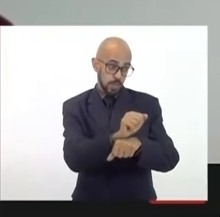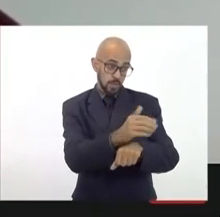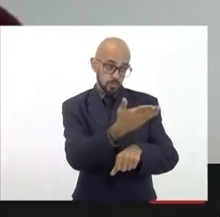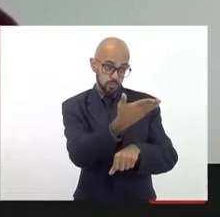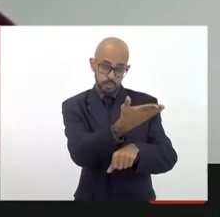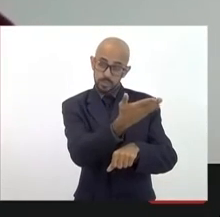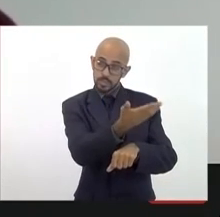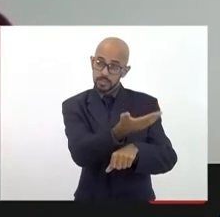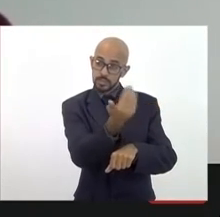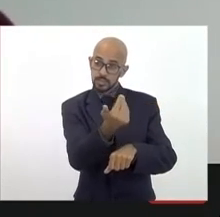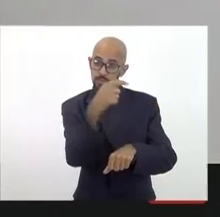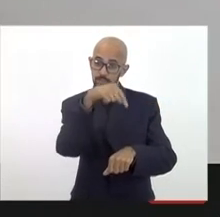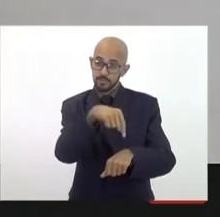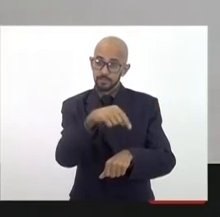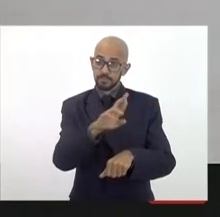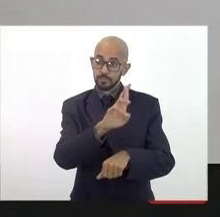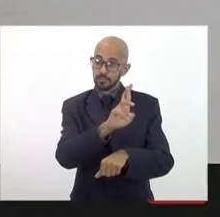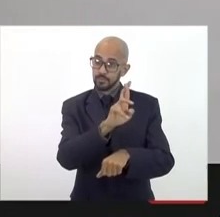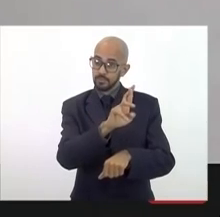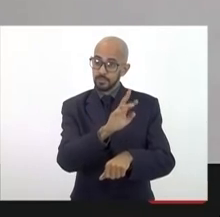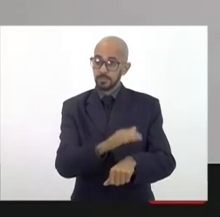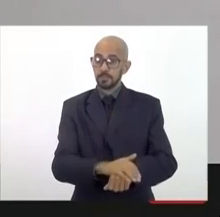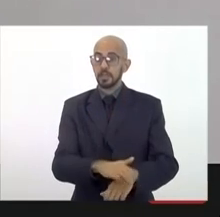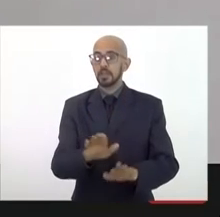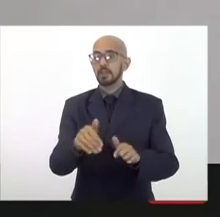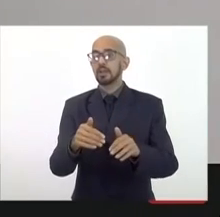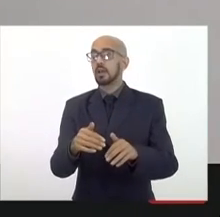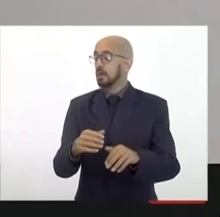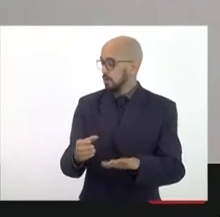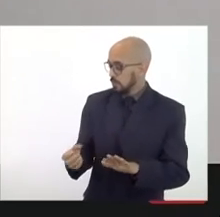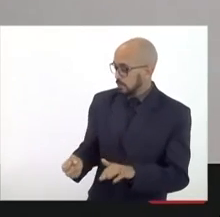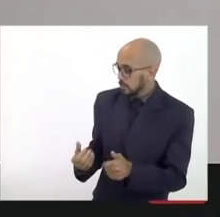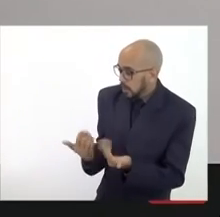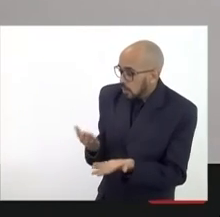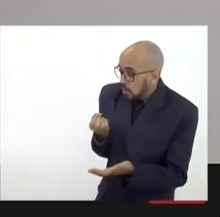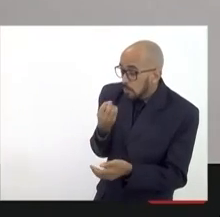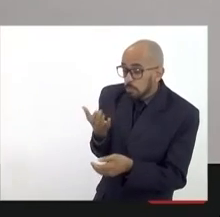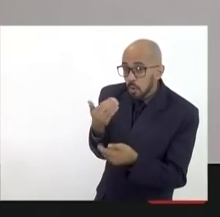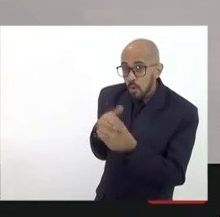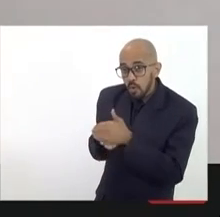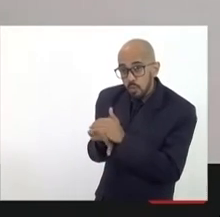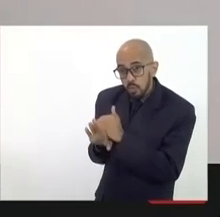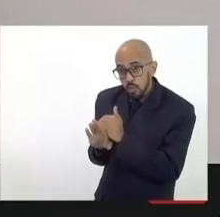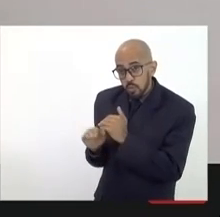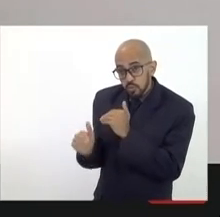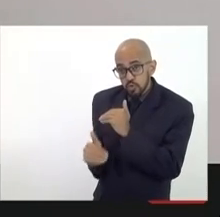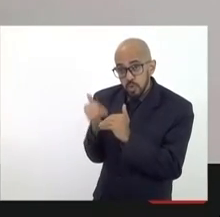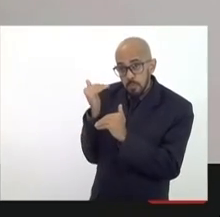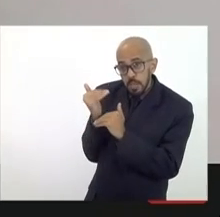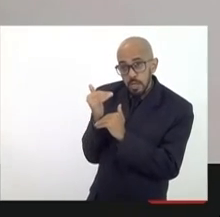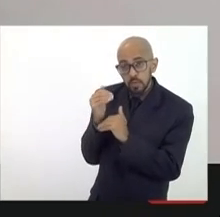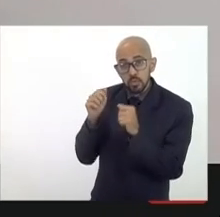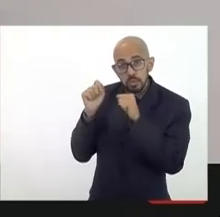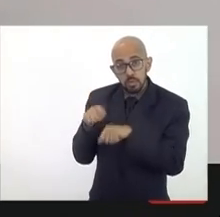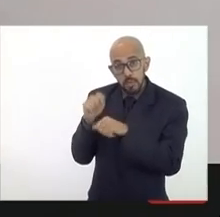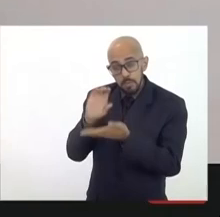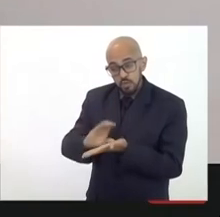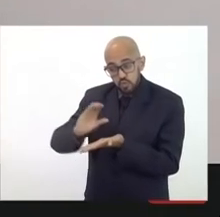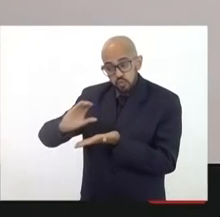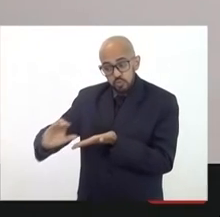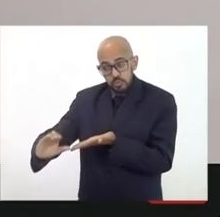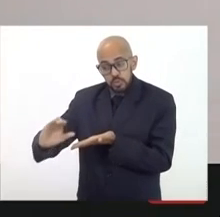encontro, que vai ser... Ô, Geisa, o próprio Fundo Soberano, como o deputado Luiz Paulo colocou, ele pode eventualmente subsidiar e